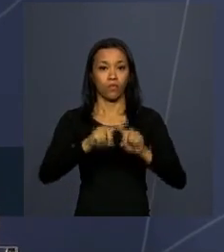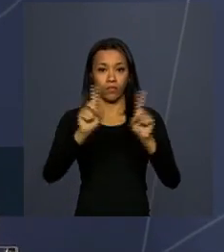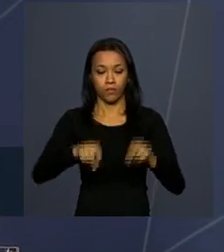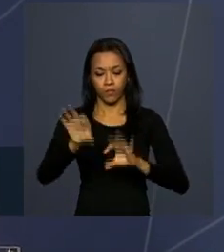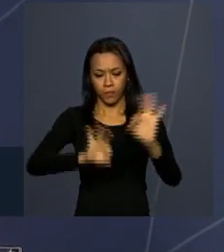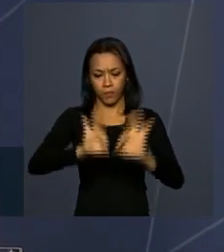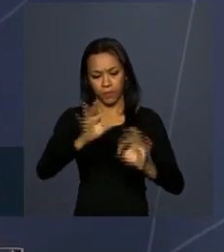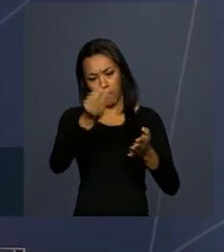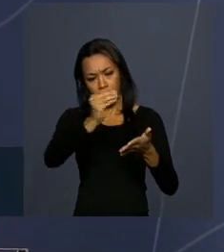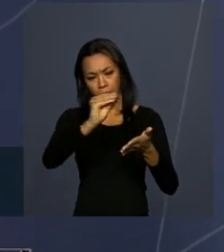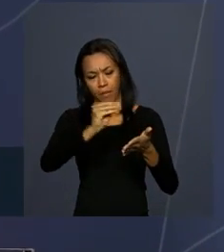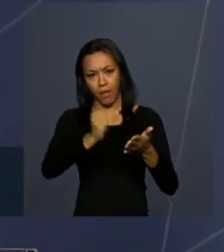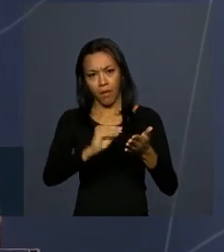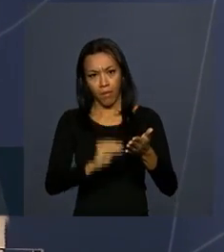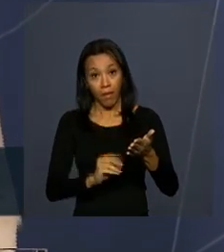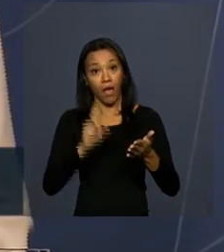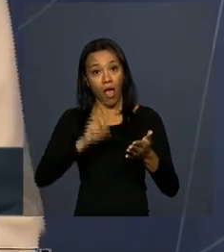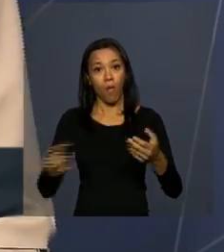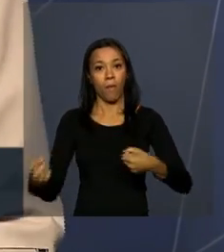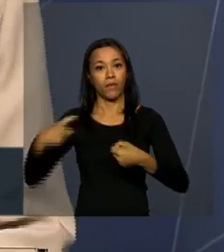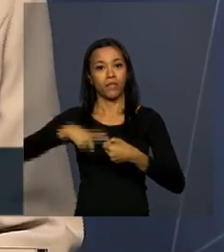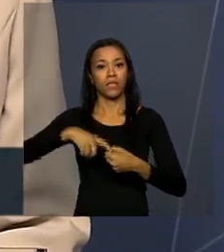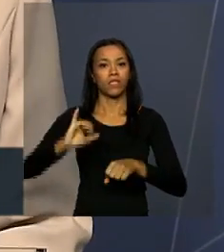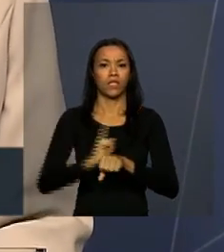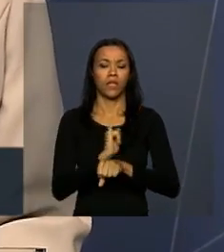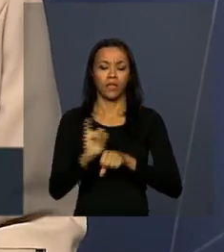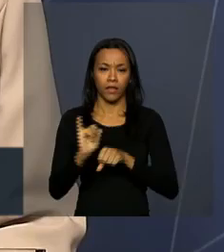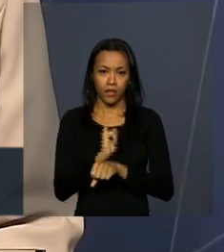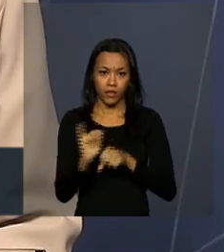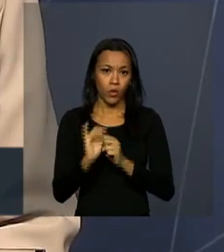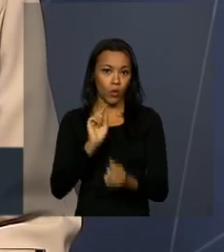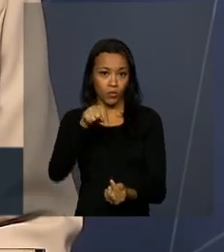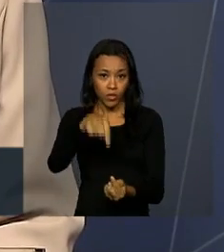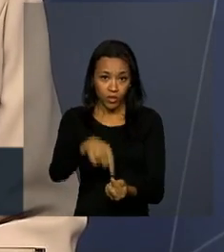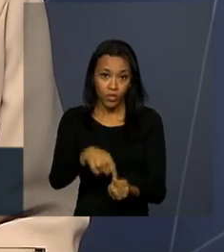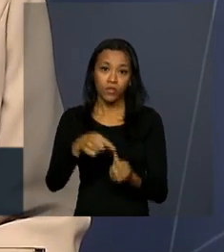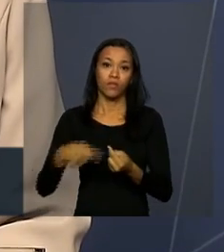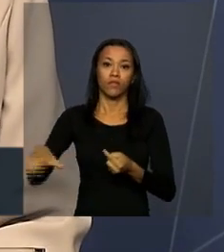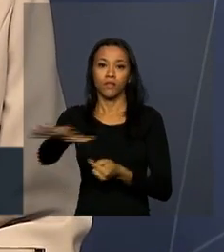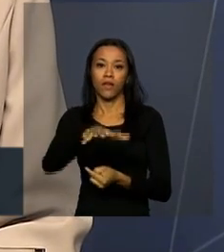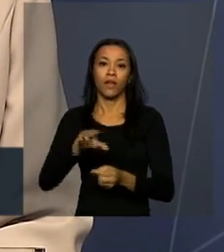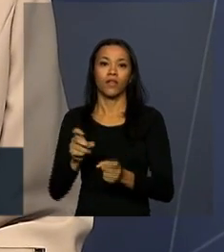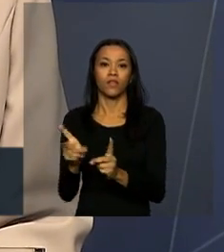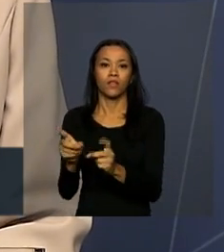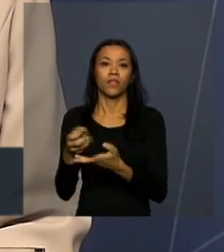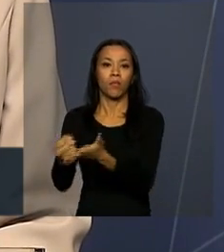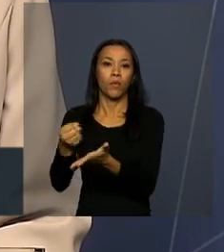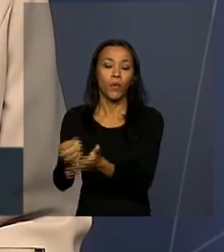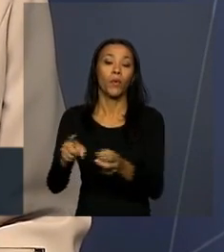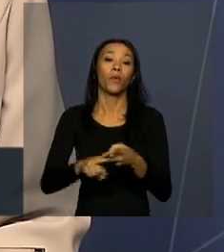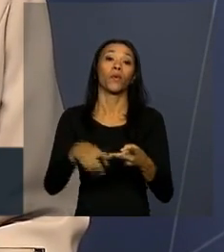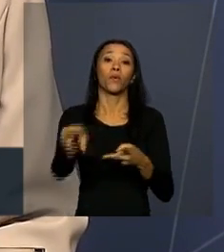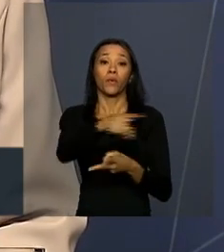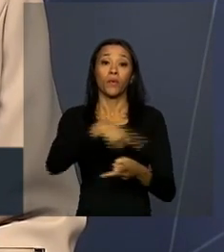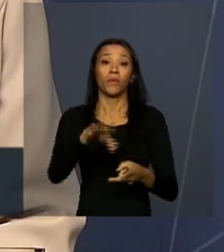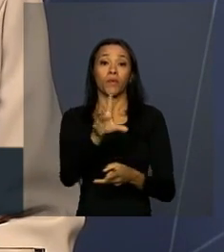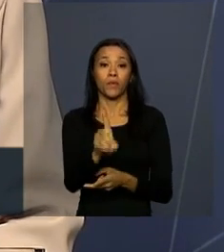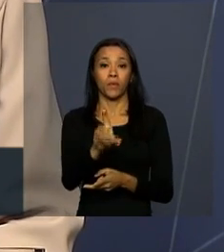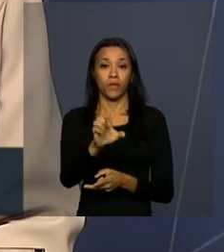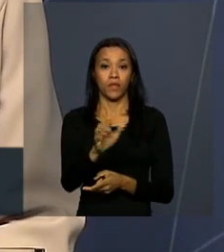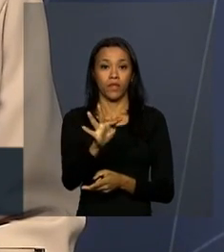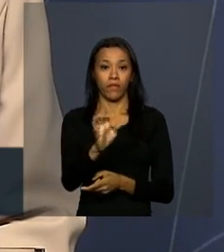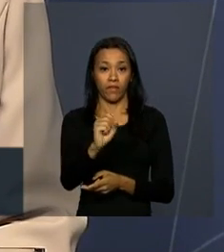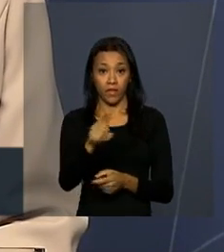da parceria estratégica com parâmetros para a cooperação em comércio investimentos defesa educação